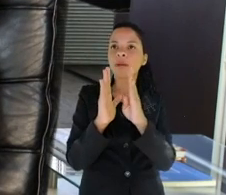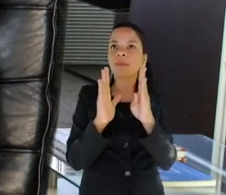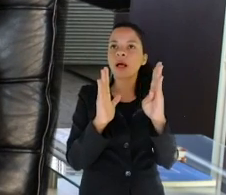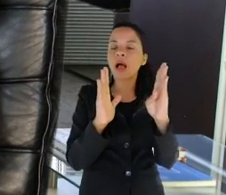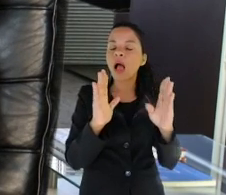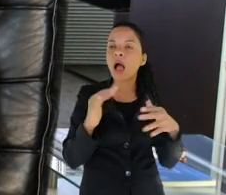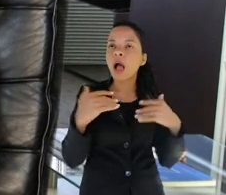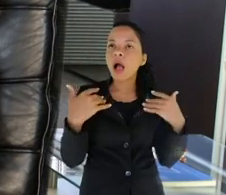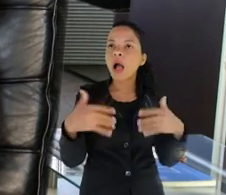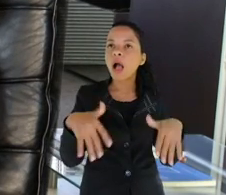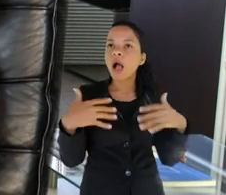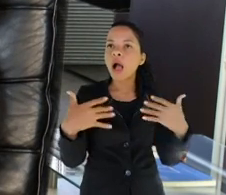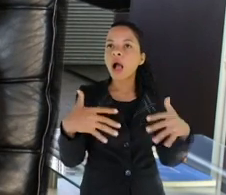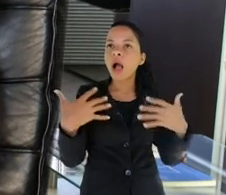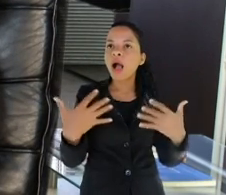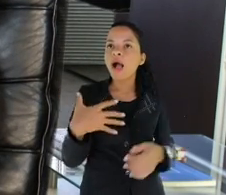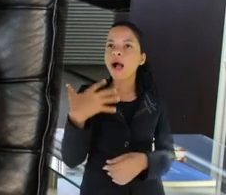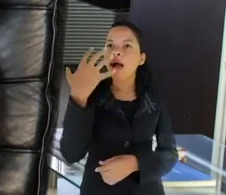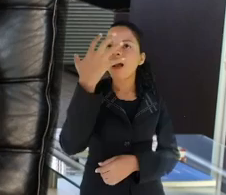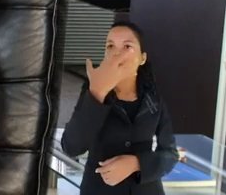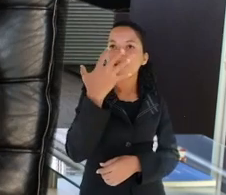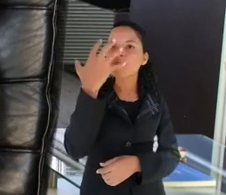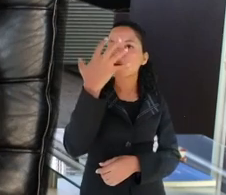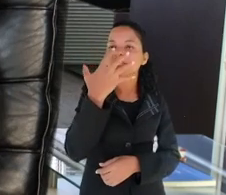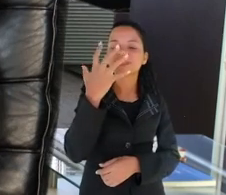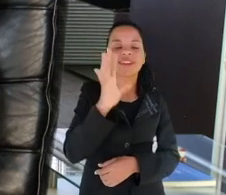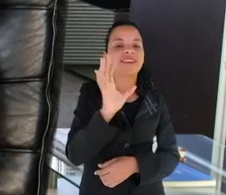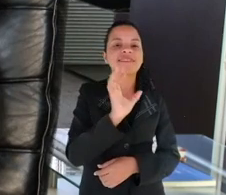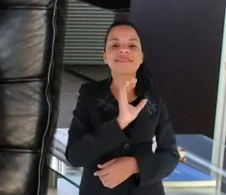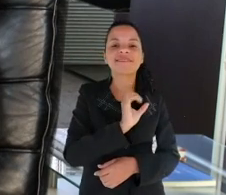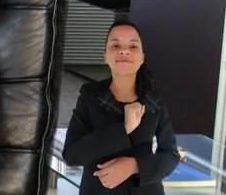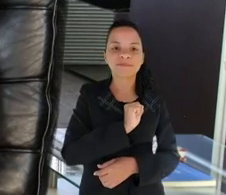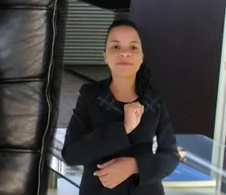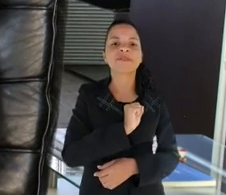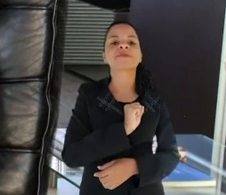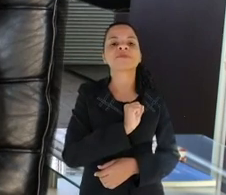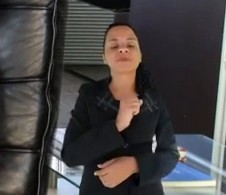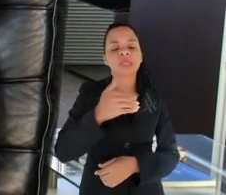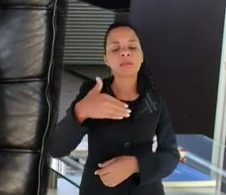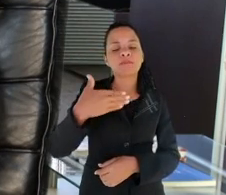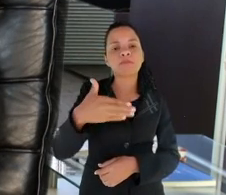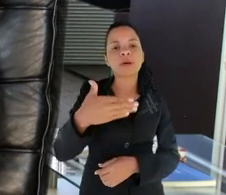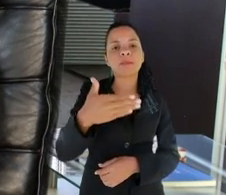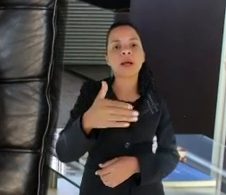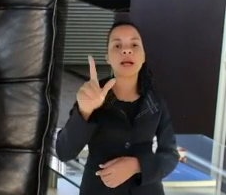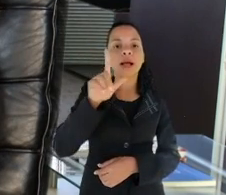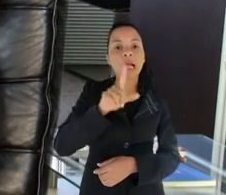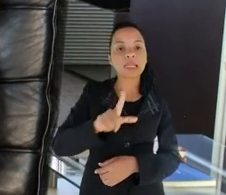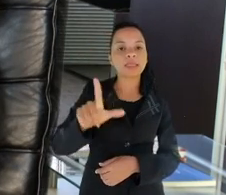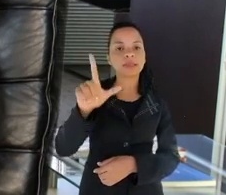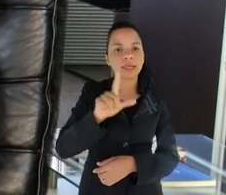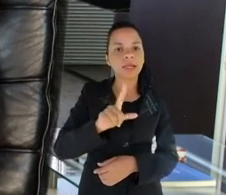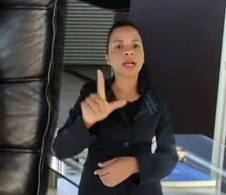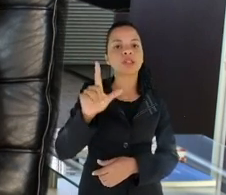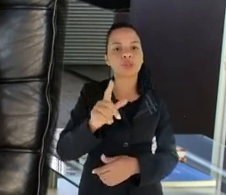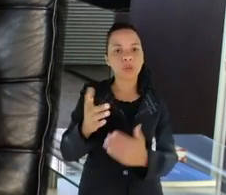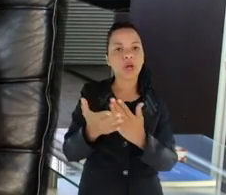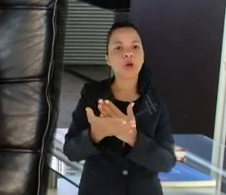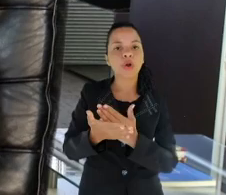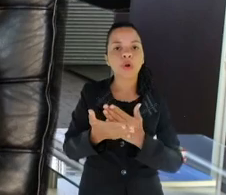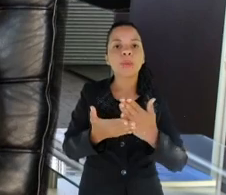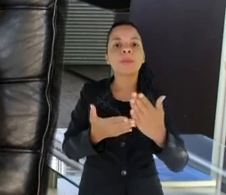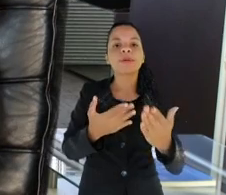pela palavra, é a minha número 1. A partir daí, a literatura entrou em minha vida, só que